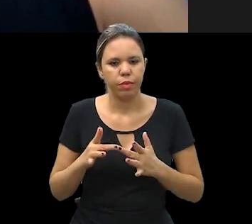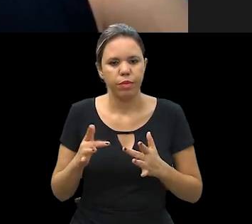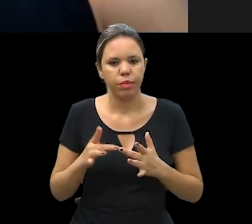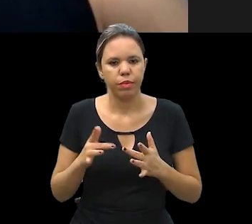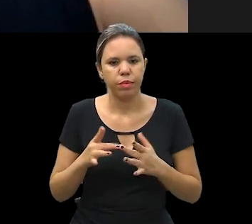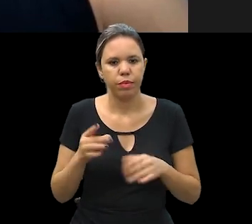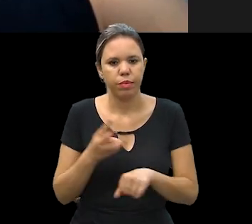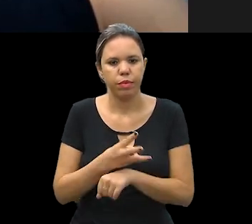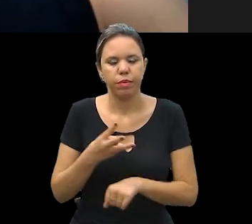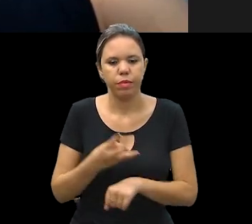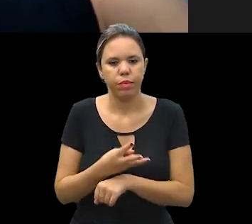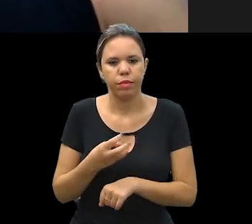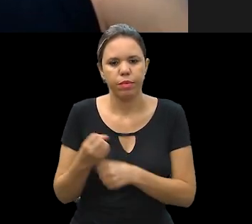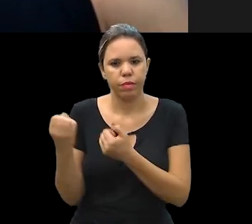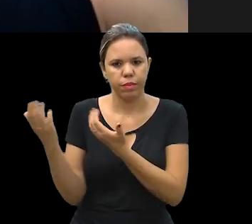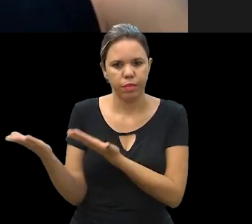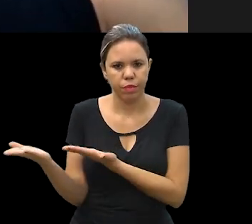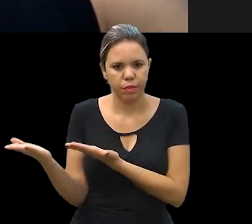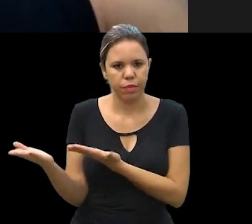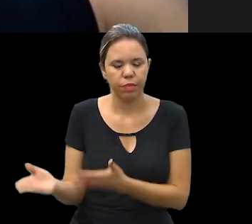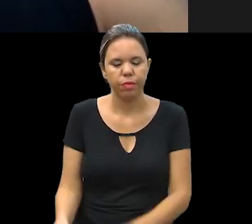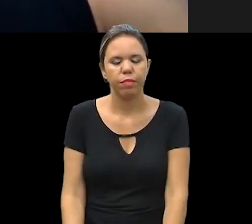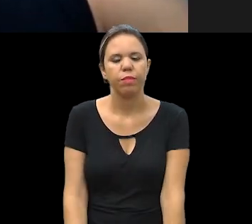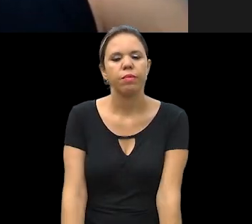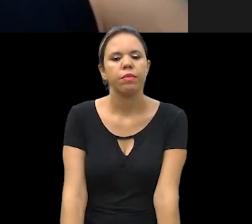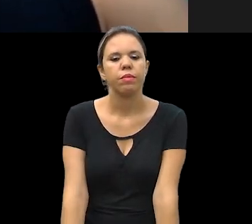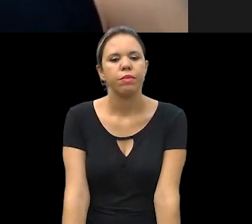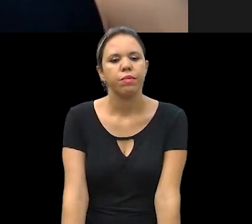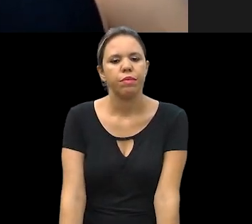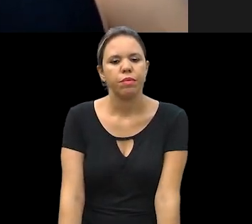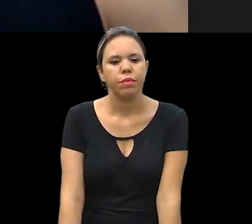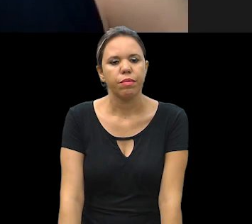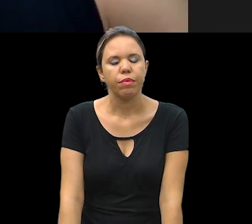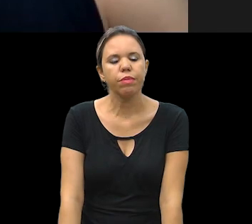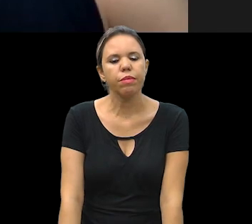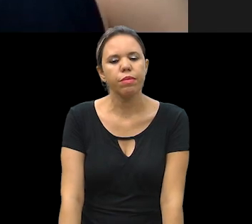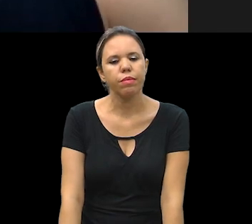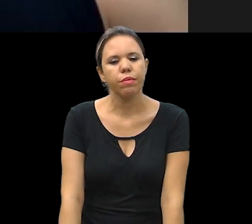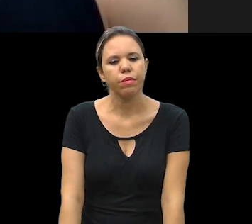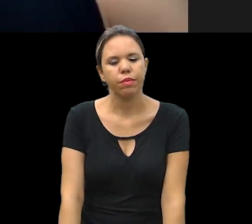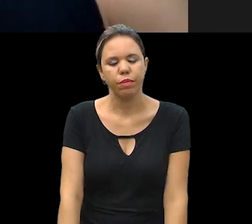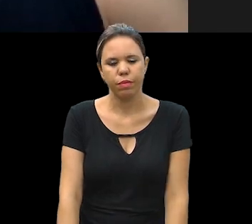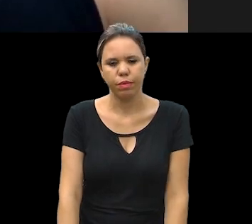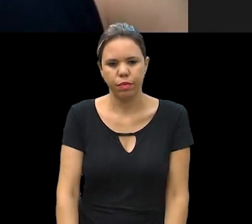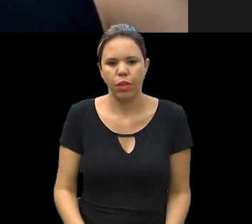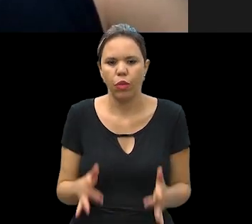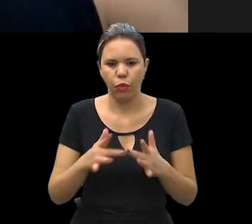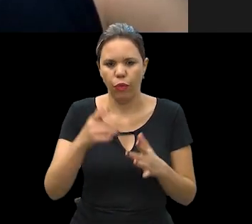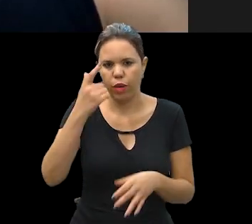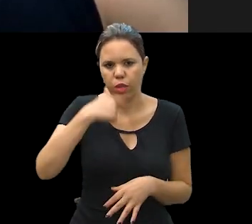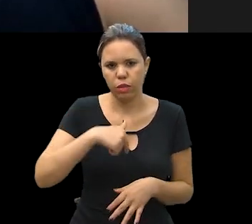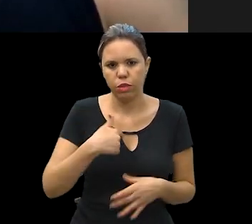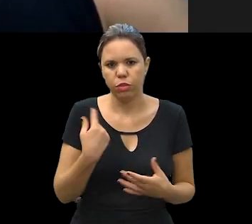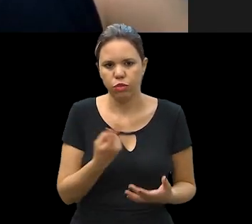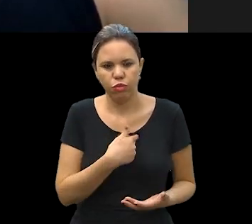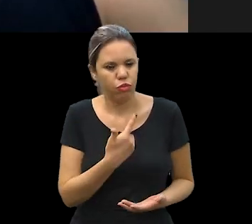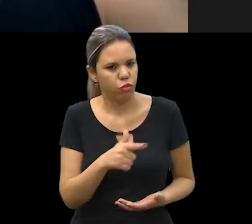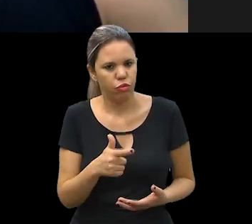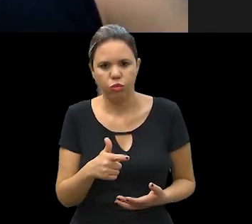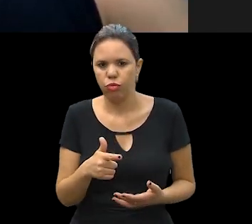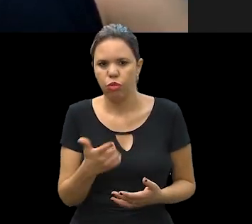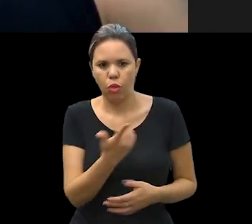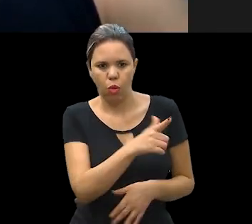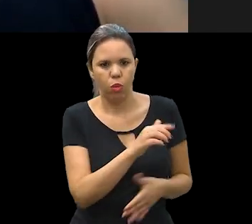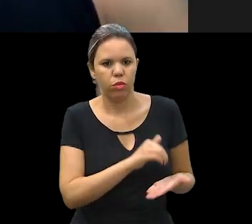contatos, mas o nosso WhatsApp é o 19 99103 8672. Vai falar diretamente comigo, porque nós não